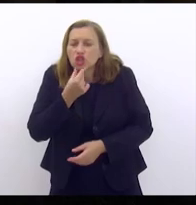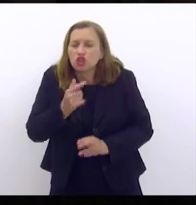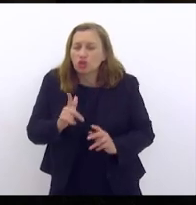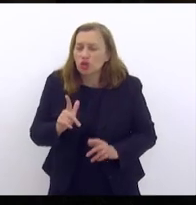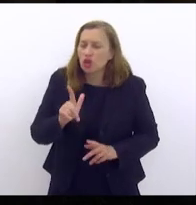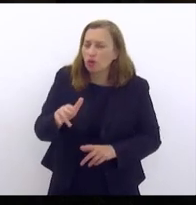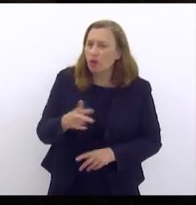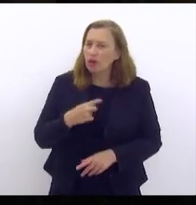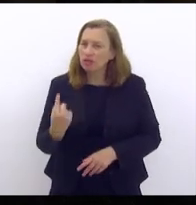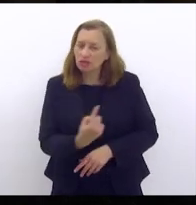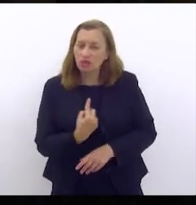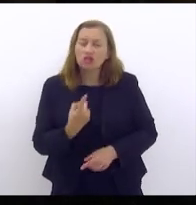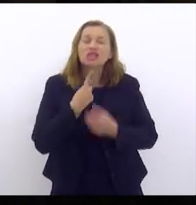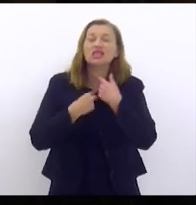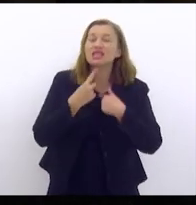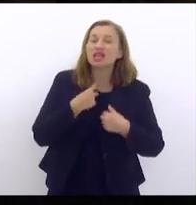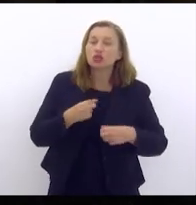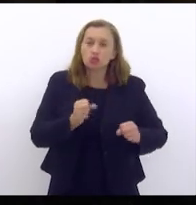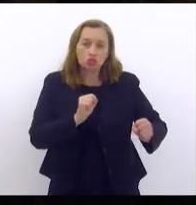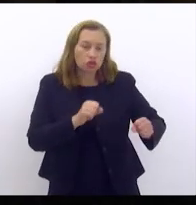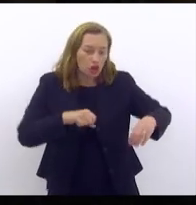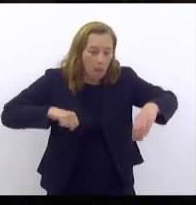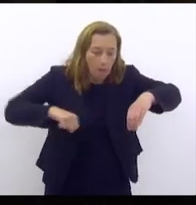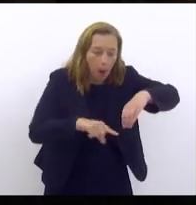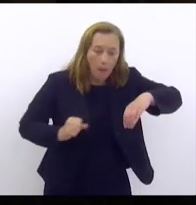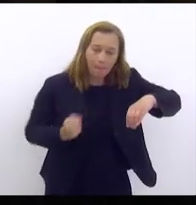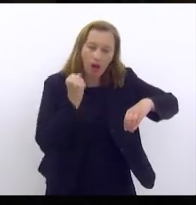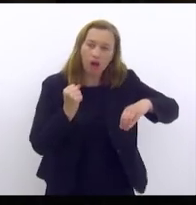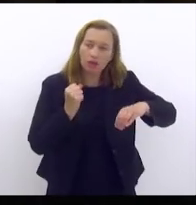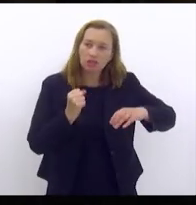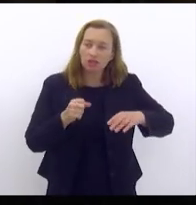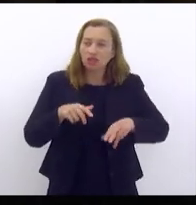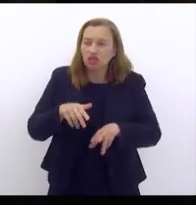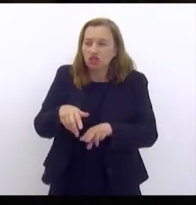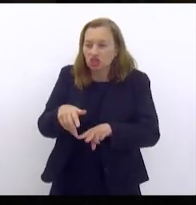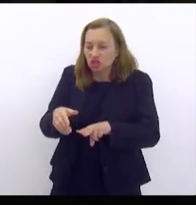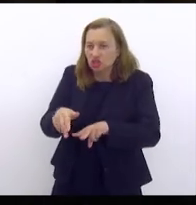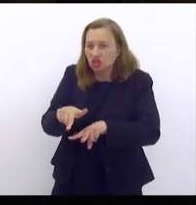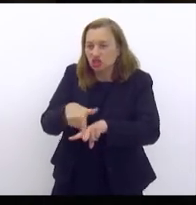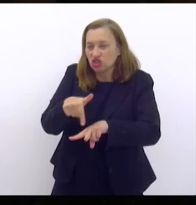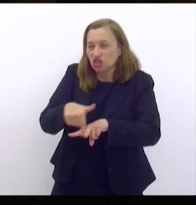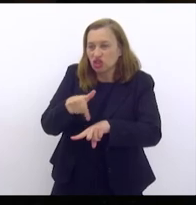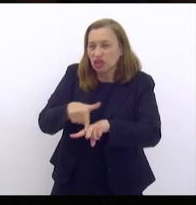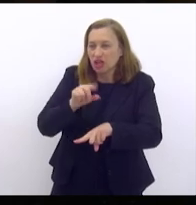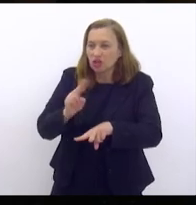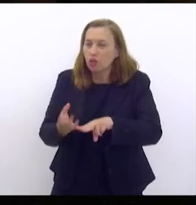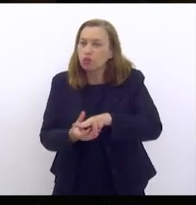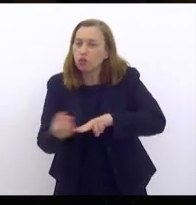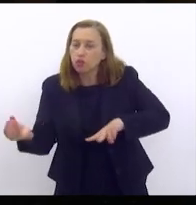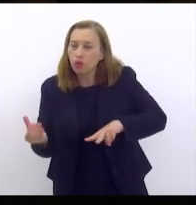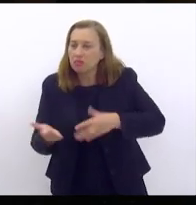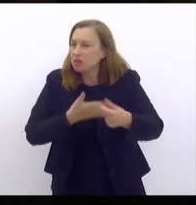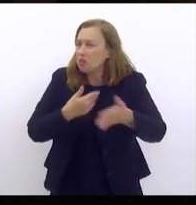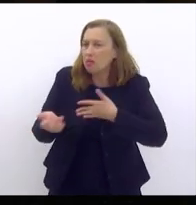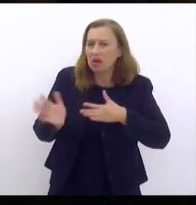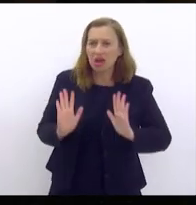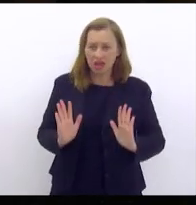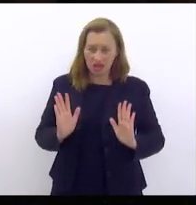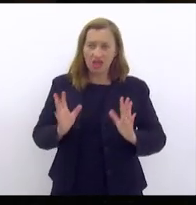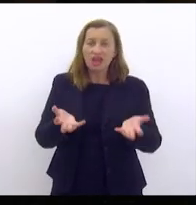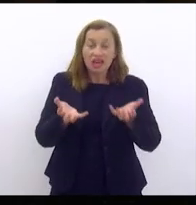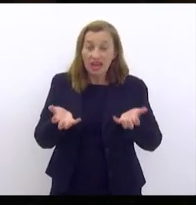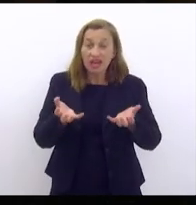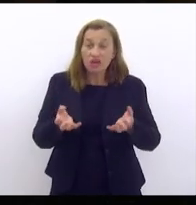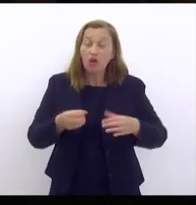maior prazer era jogar futebol. Seja descalço, de chuteira, seja de salão, de campo, fosse de manhã,